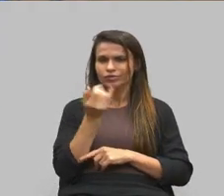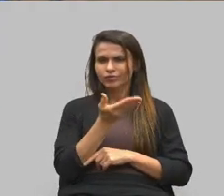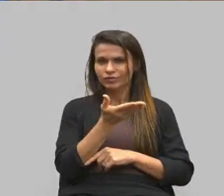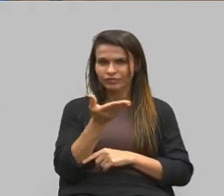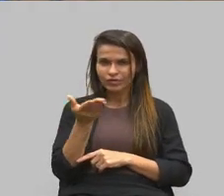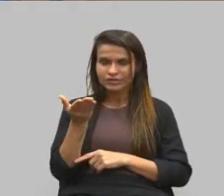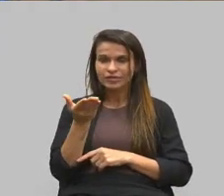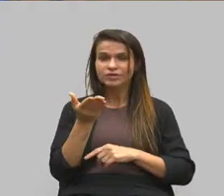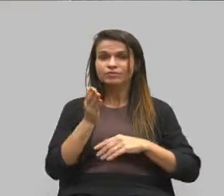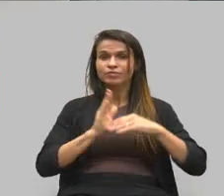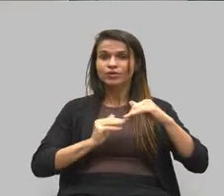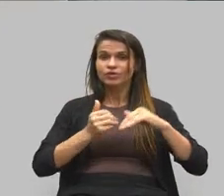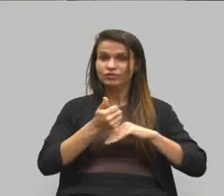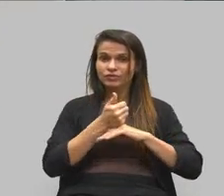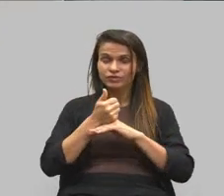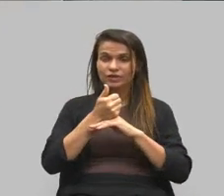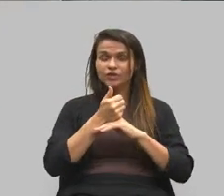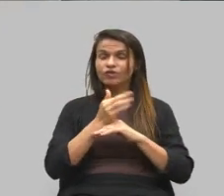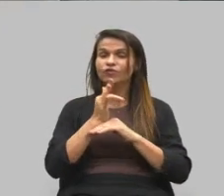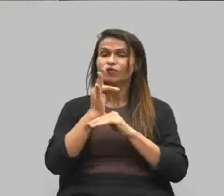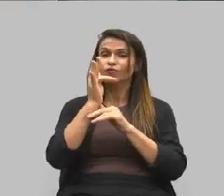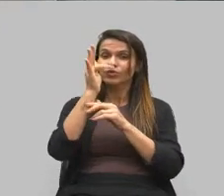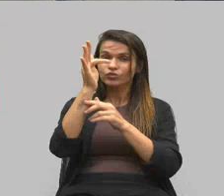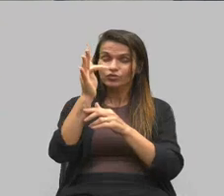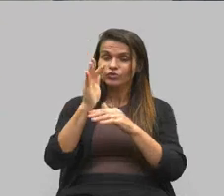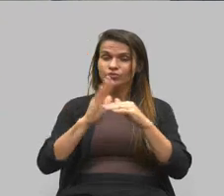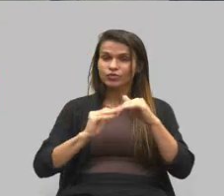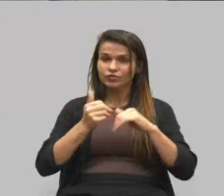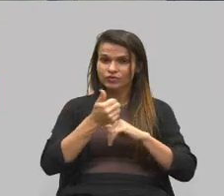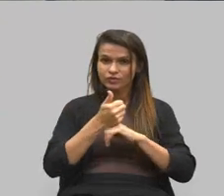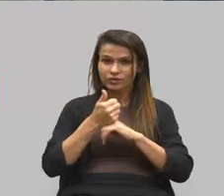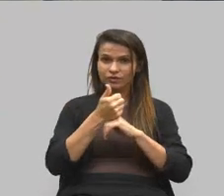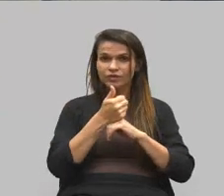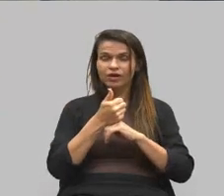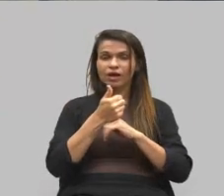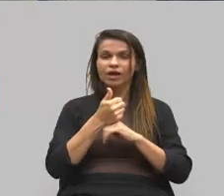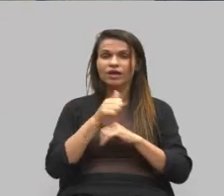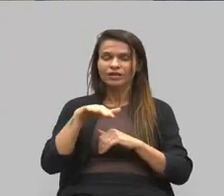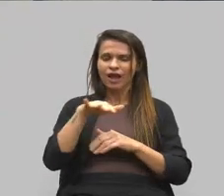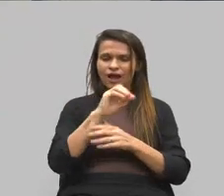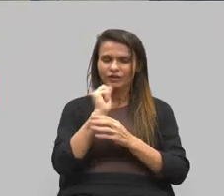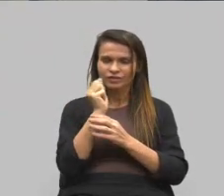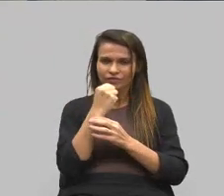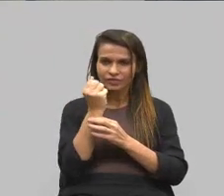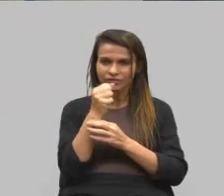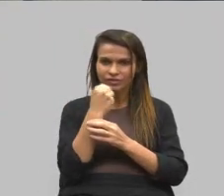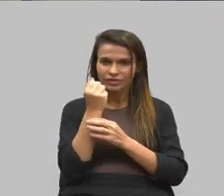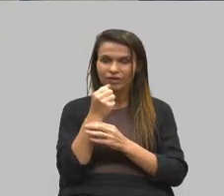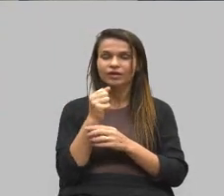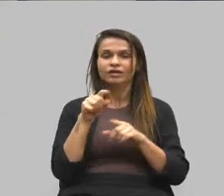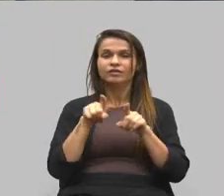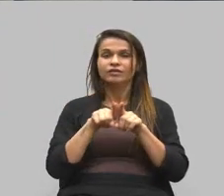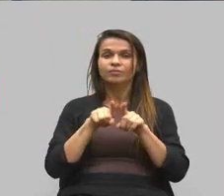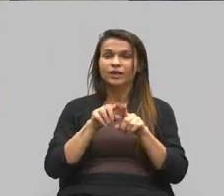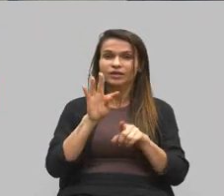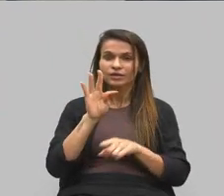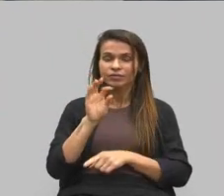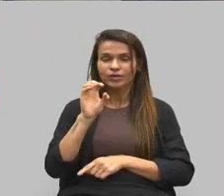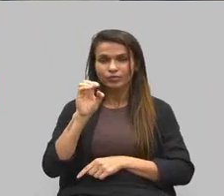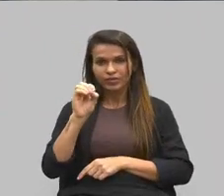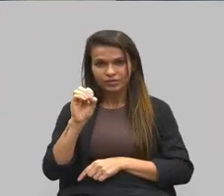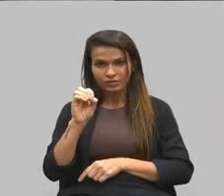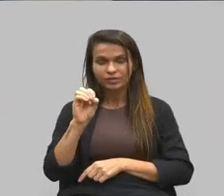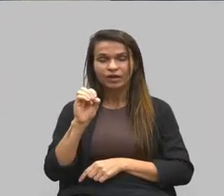profissionais e Futuros profissionais da fisioterapia da terapia ocupacional